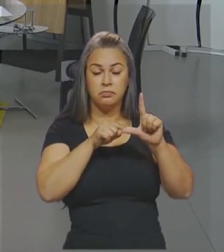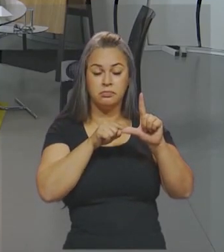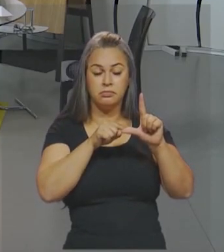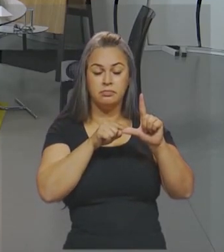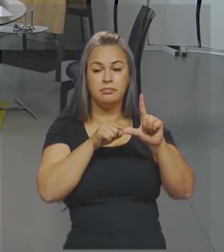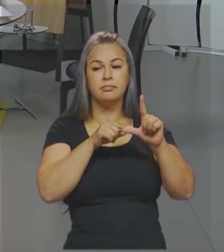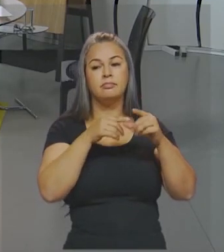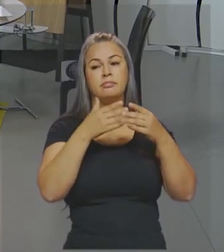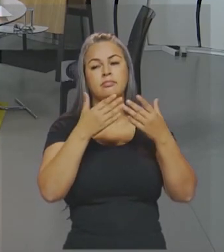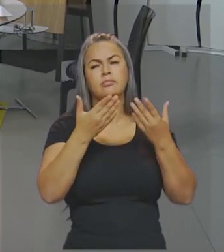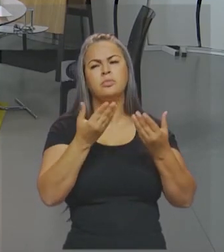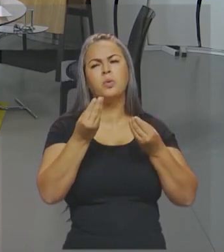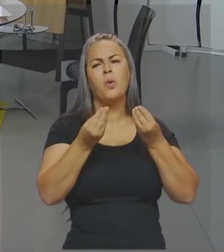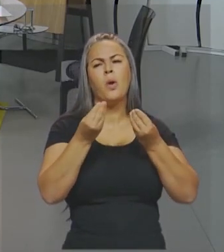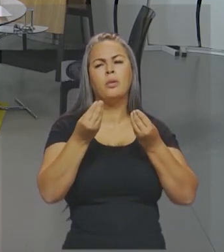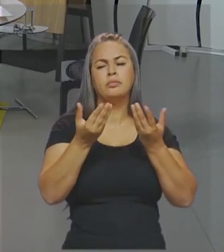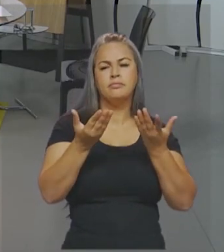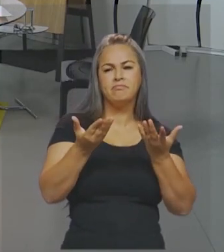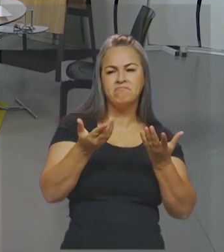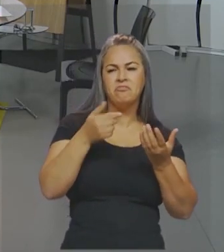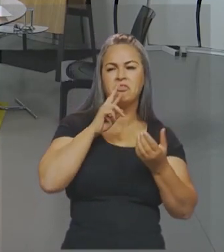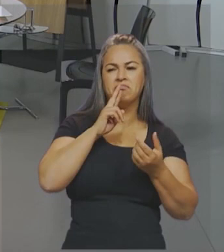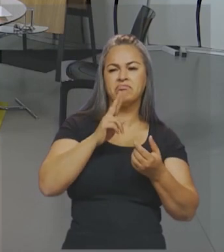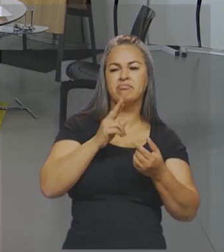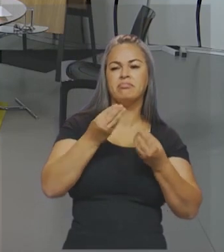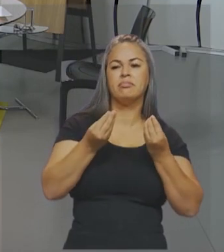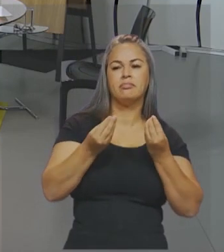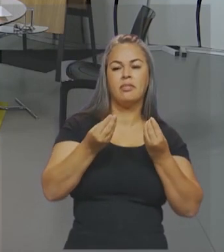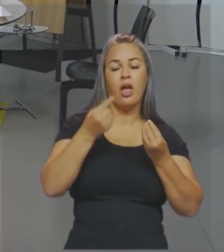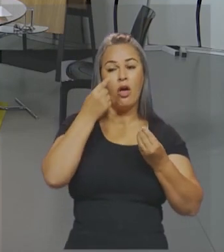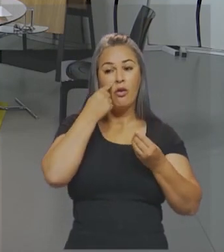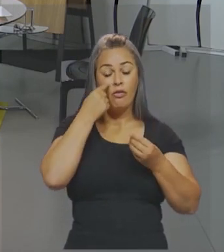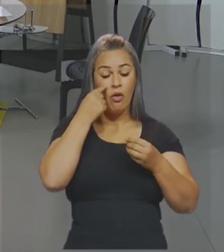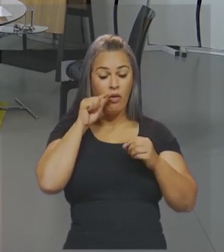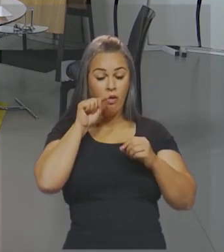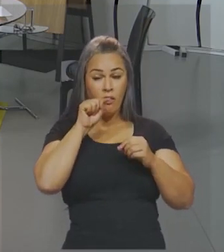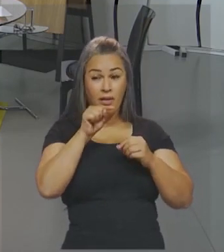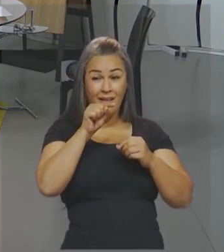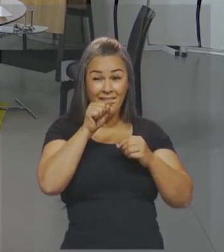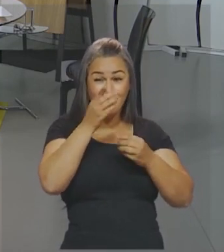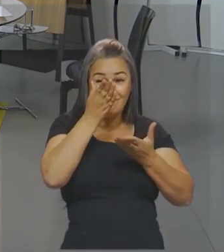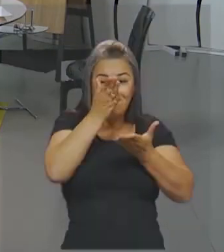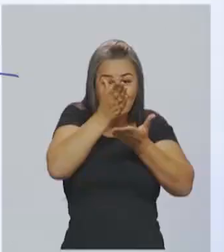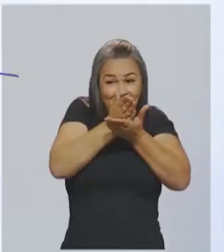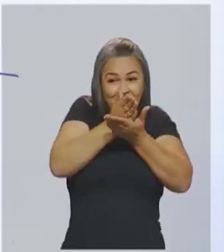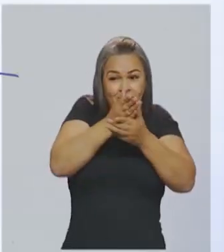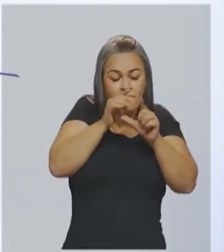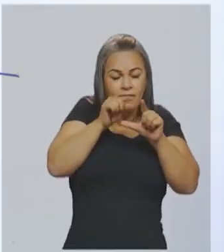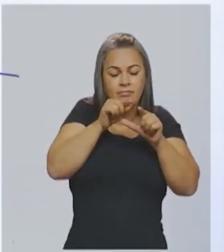Então, você vai fazer como? Vou pôr o centro da base do transferidor no